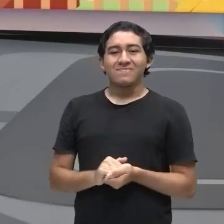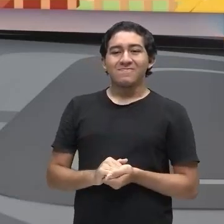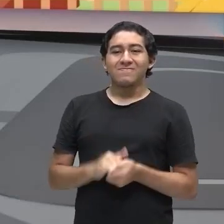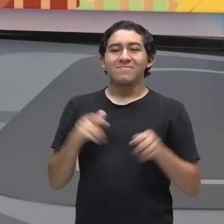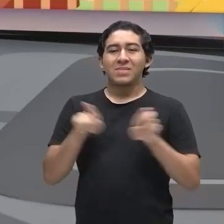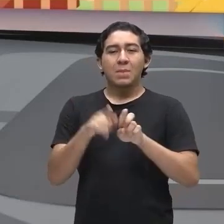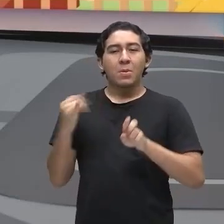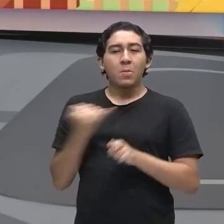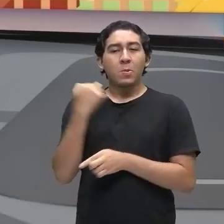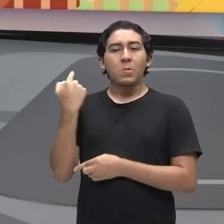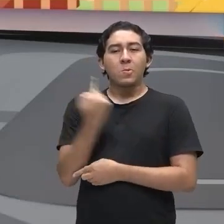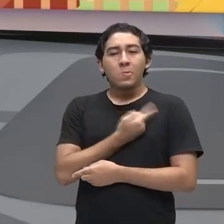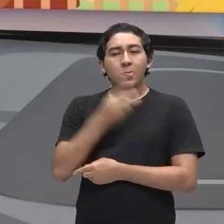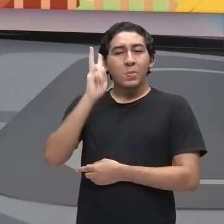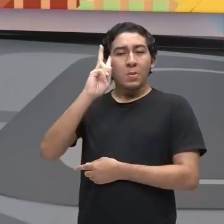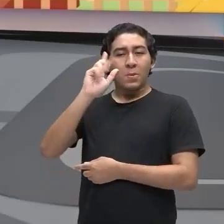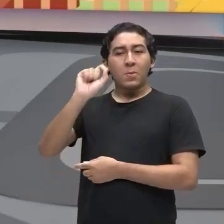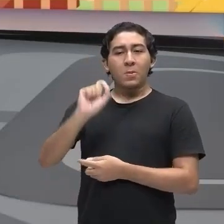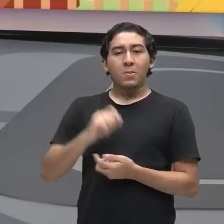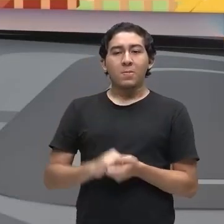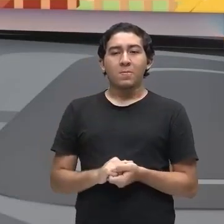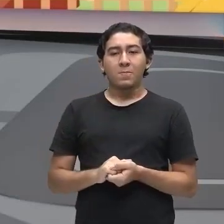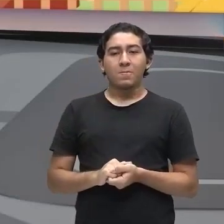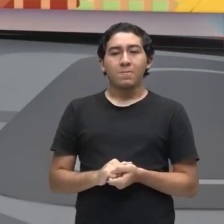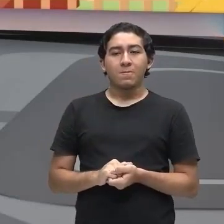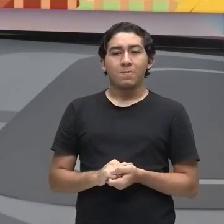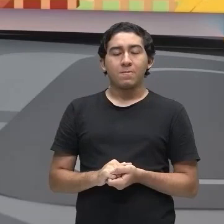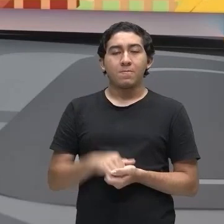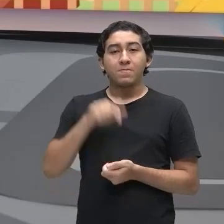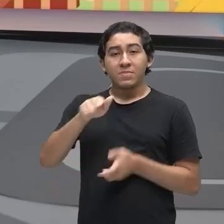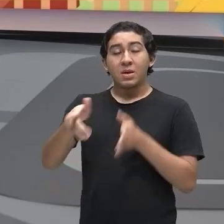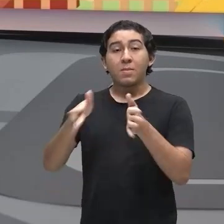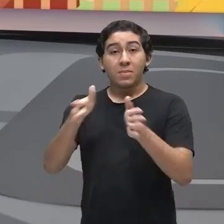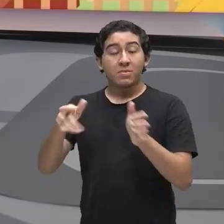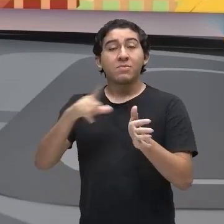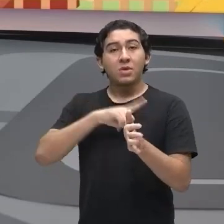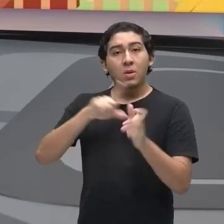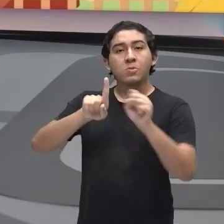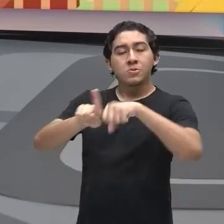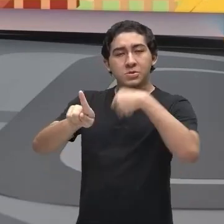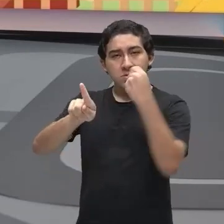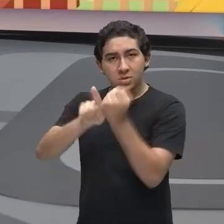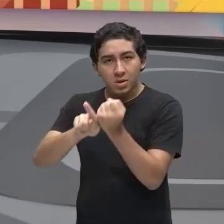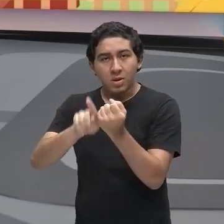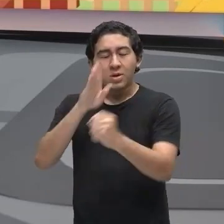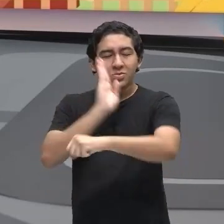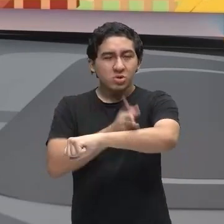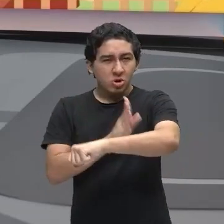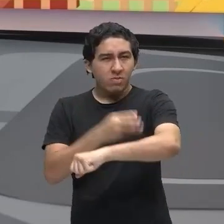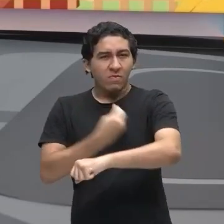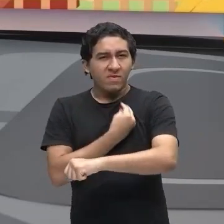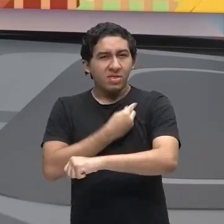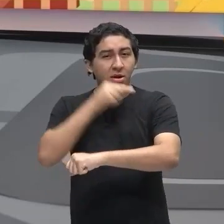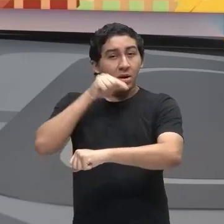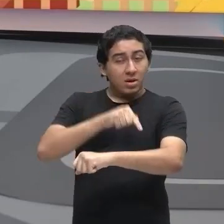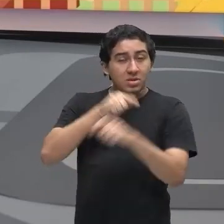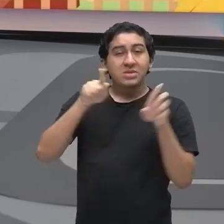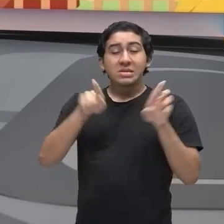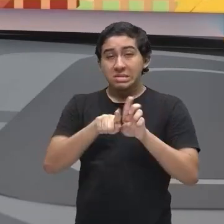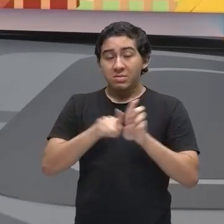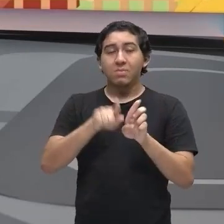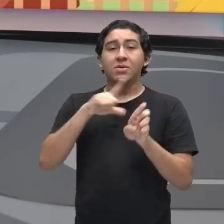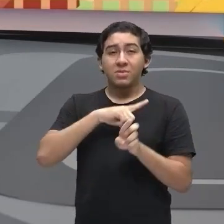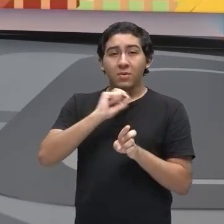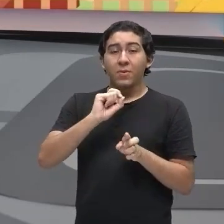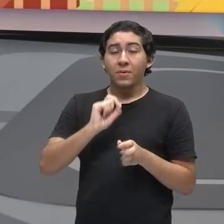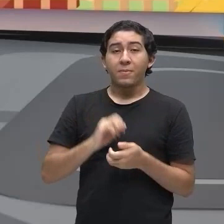lembrar o seguinte, neste período, nós vamos ver que a sociedade medieval, a sociedade do período da Idade Média, era uma sociedade